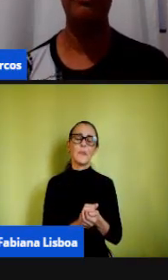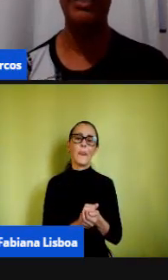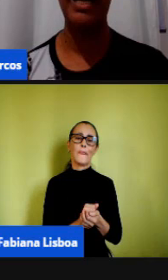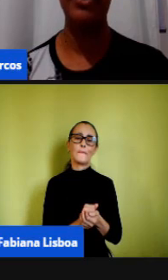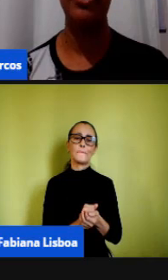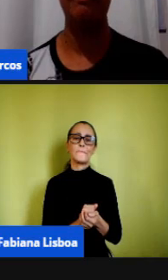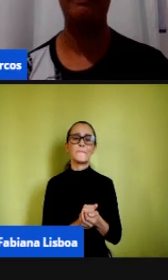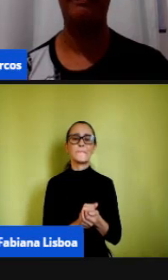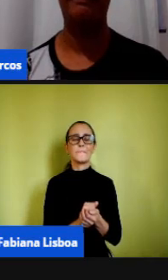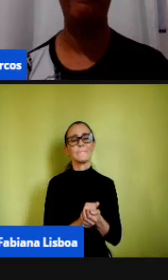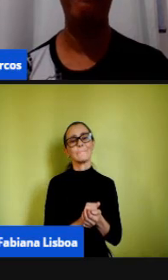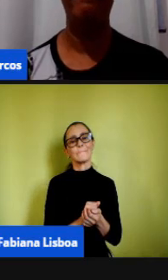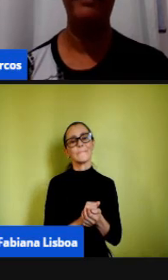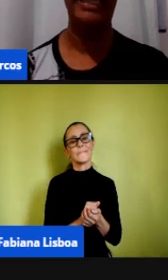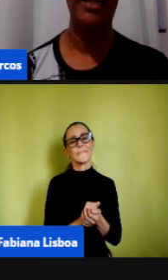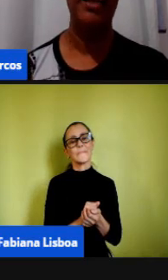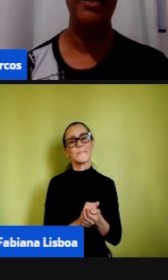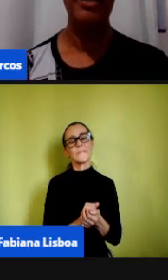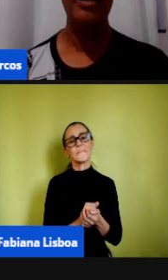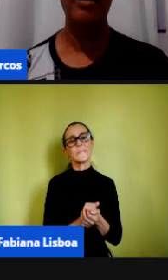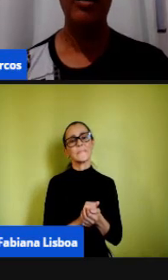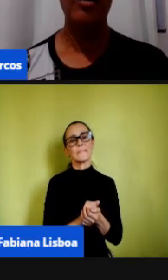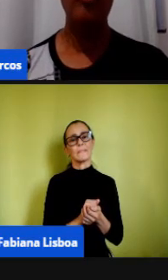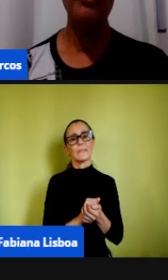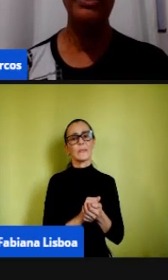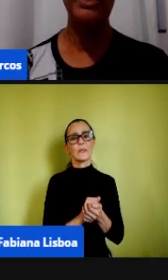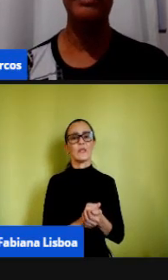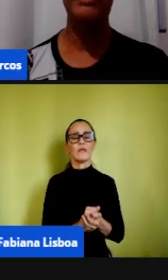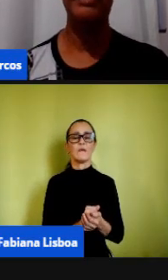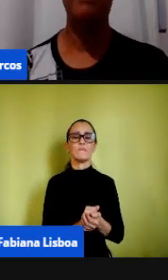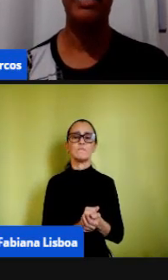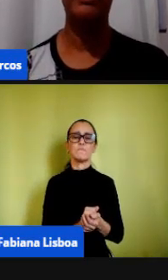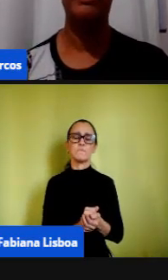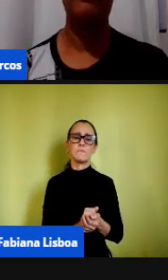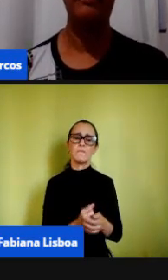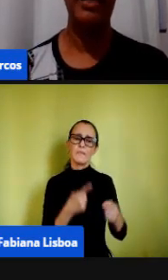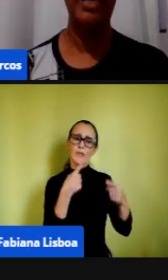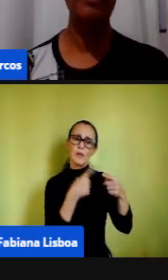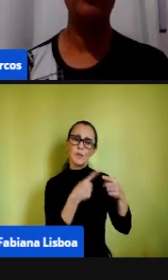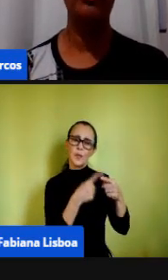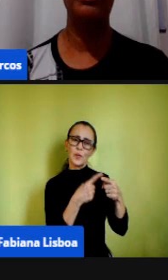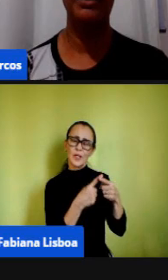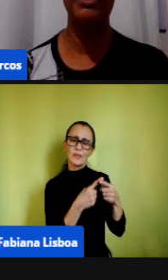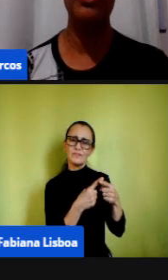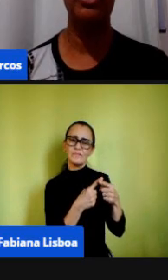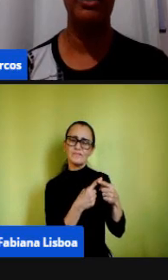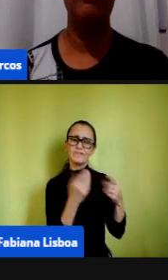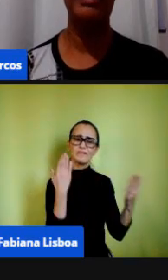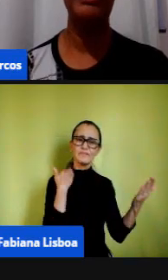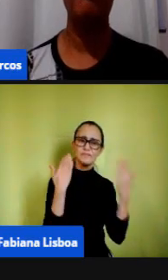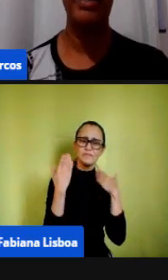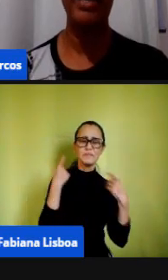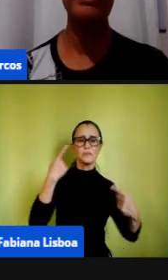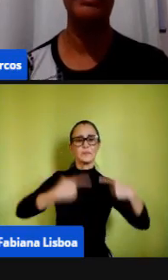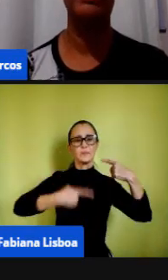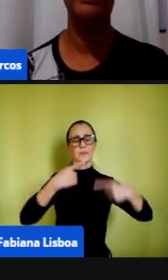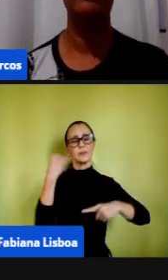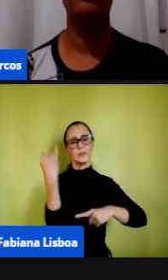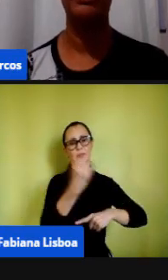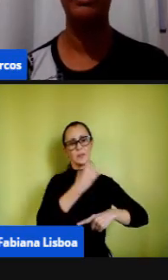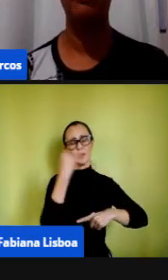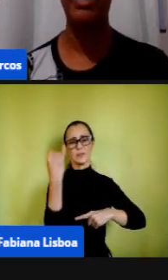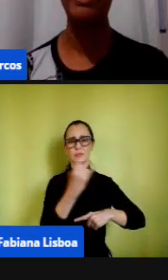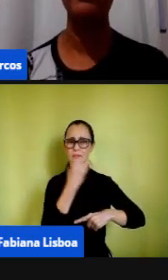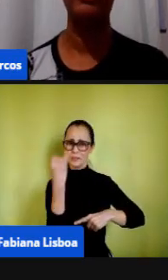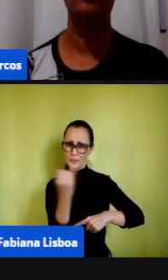Para o próximo slide. O porquê desses debates? é importante para que a mescla